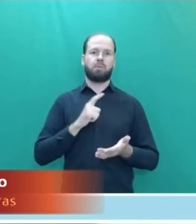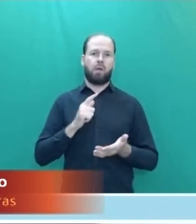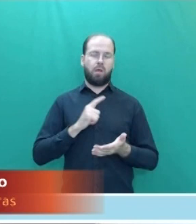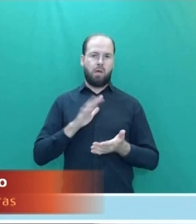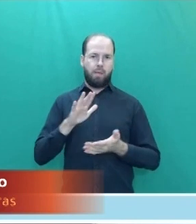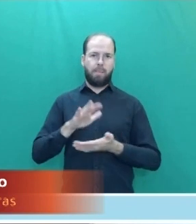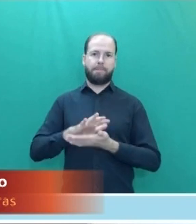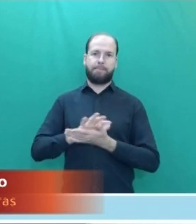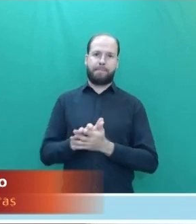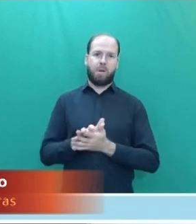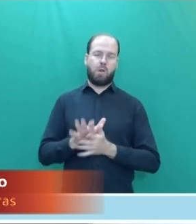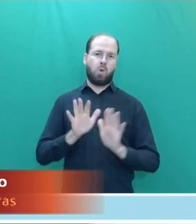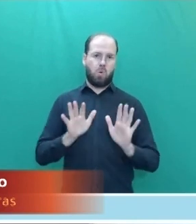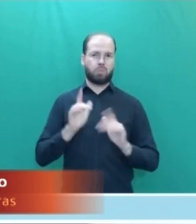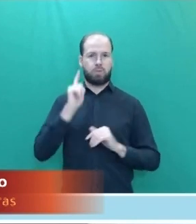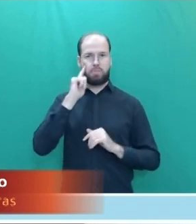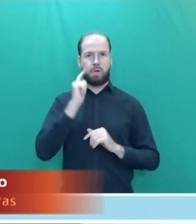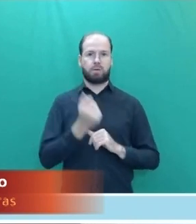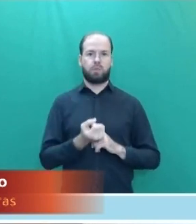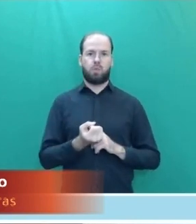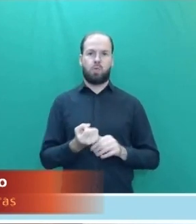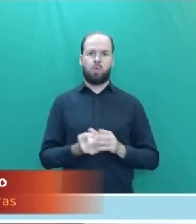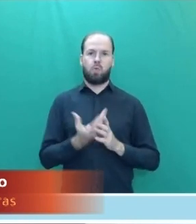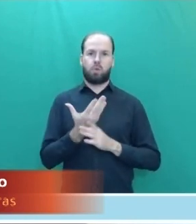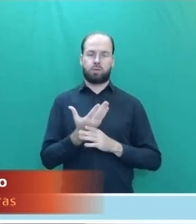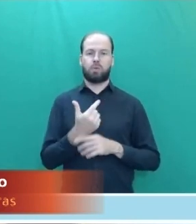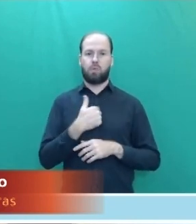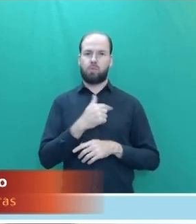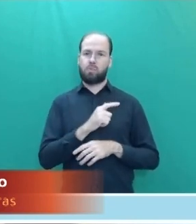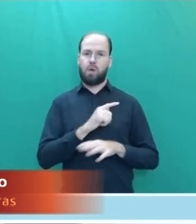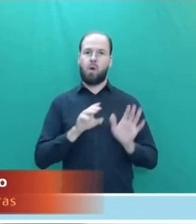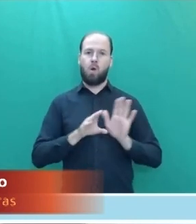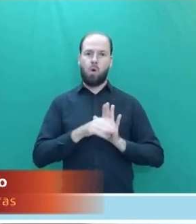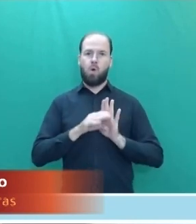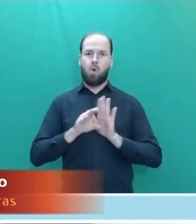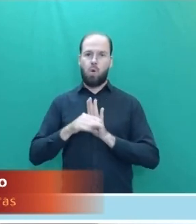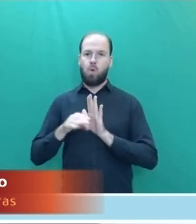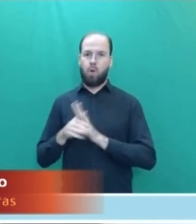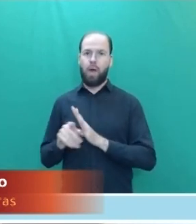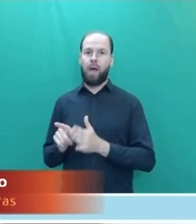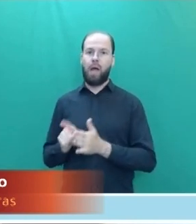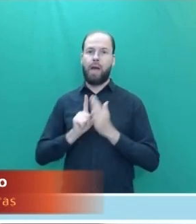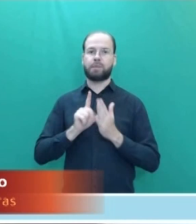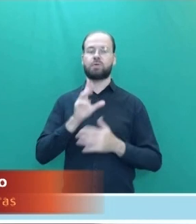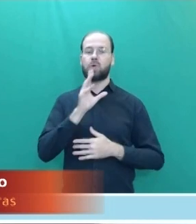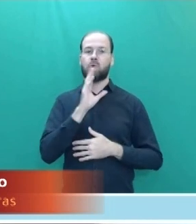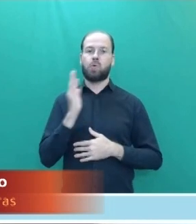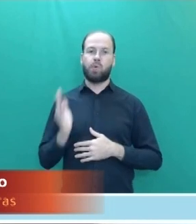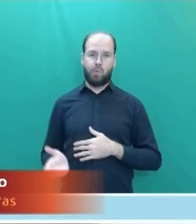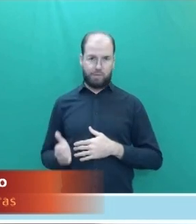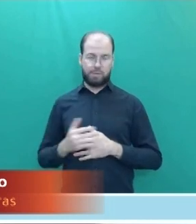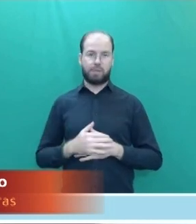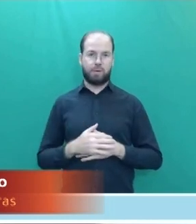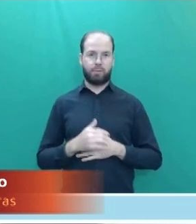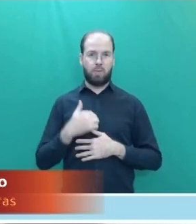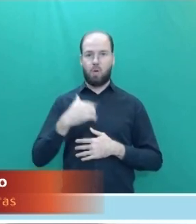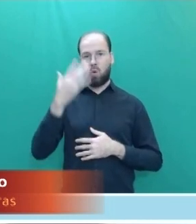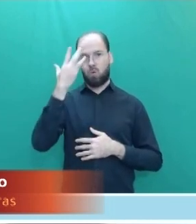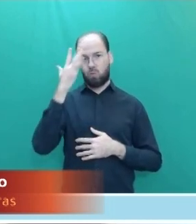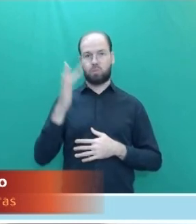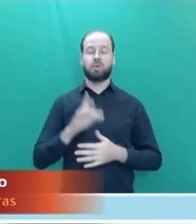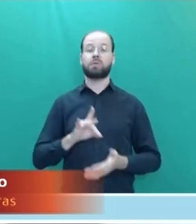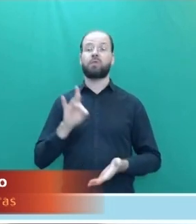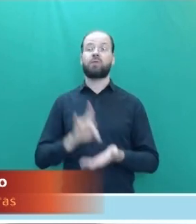né, pensando na origem da palavra, né? Eu tenho conceitos antes de conhecer, né, e eu não sei de fato quais